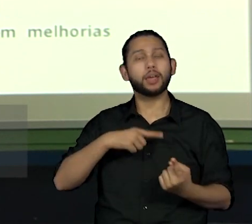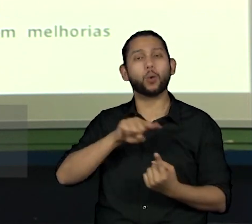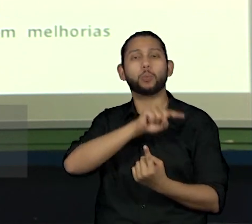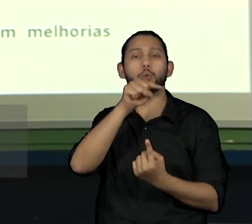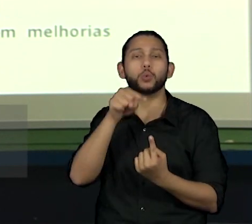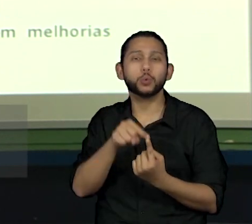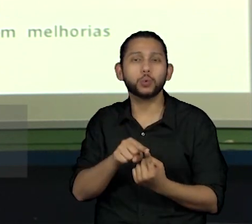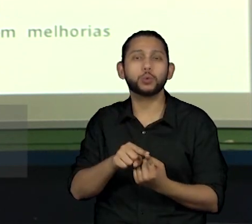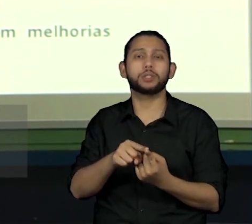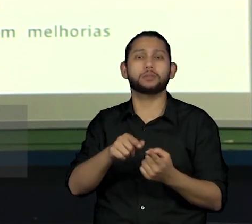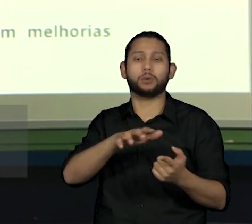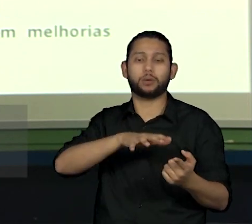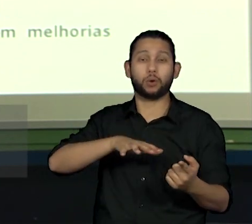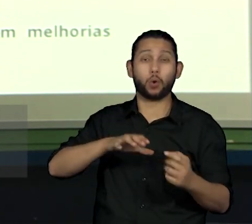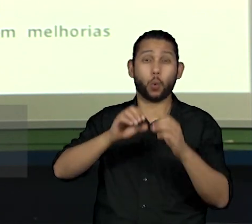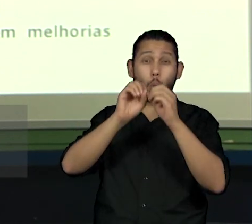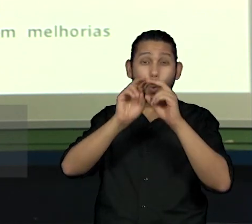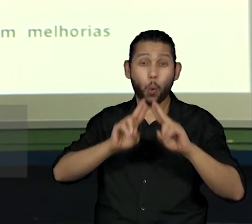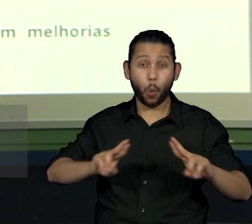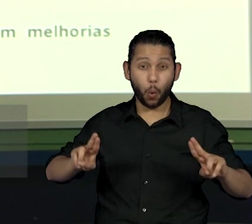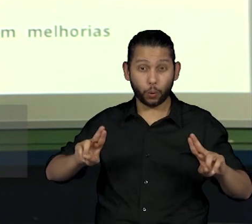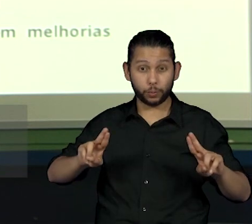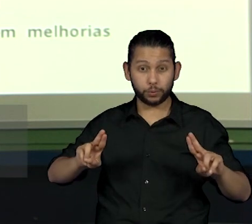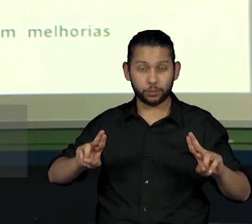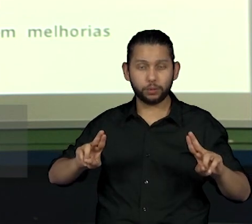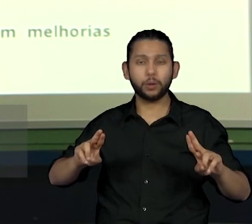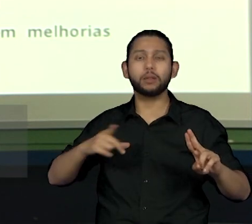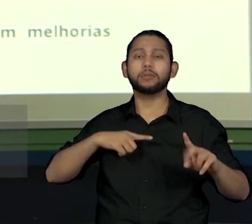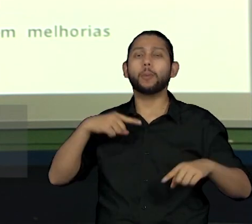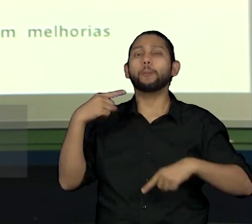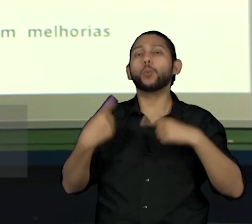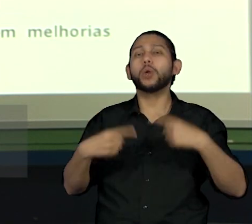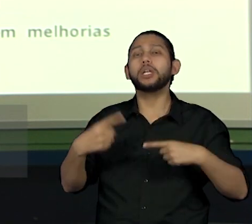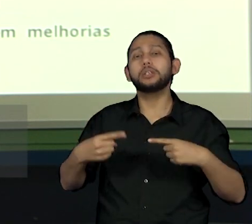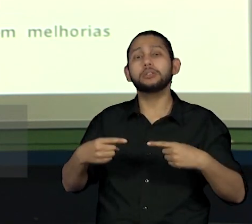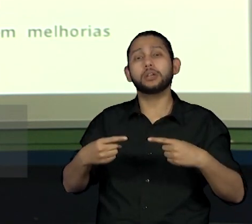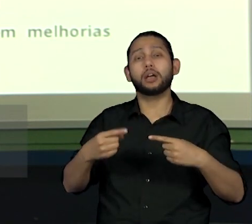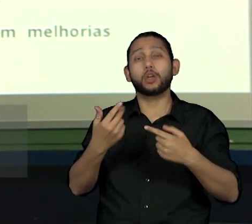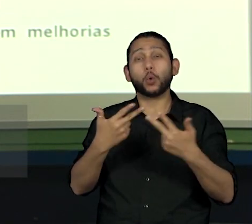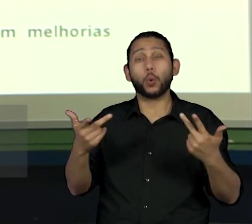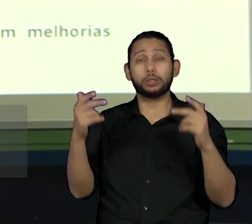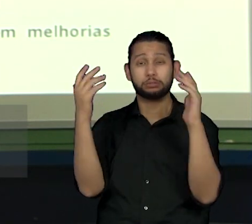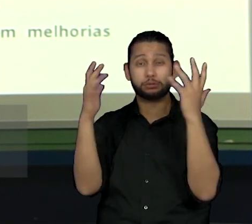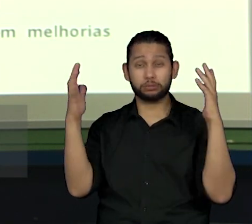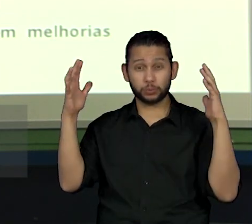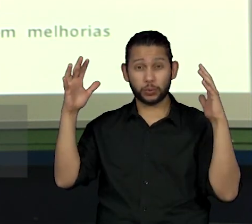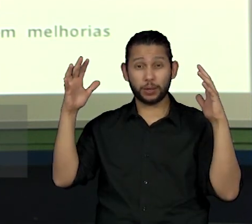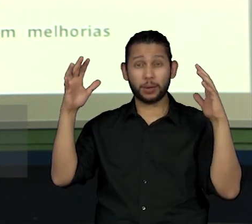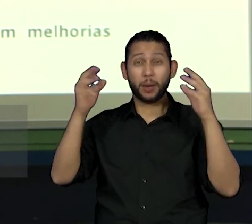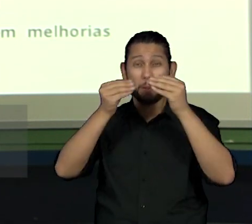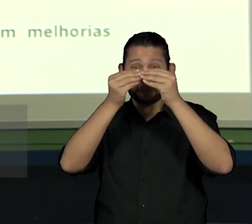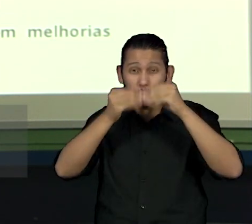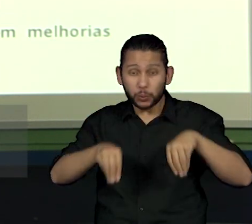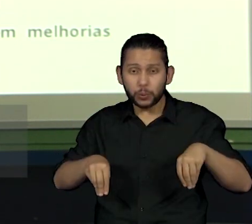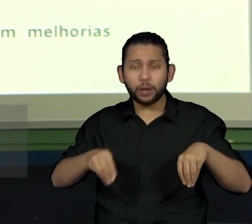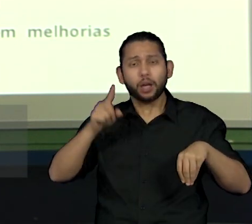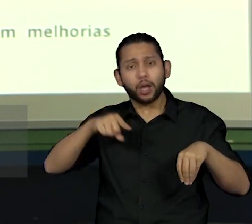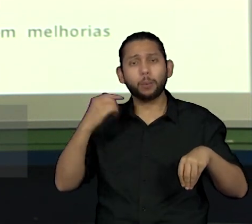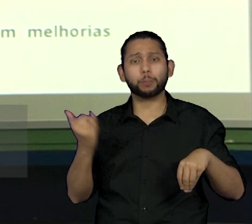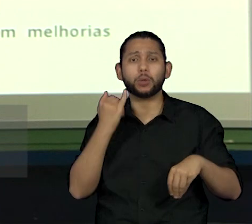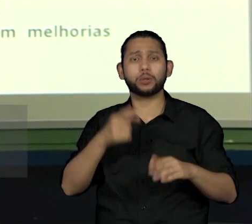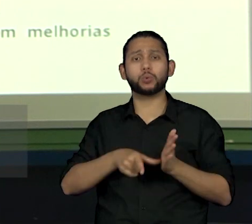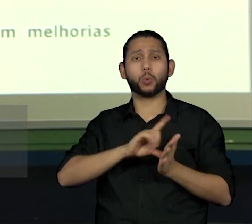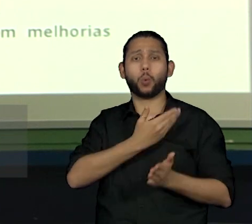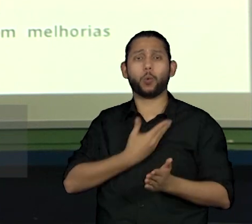de Desenvolvimento Sustentável da ONU, a política de riscos de desastres é uma importante política pública para um mundo